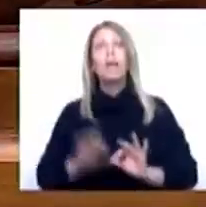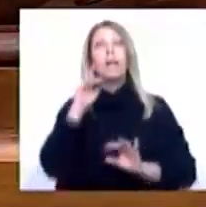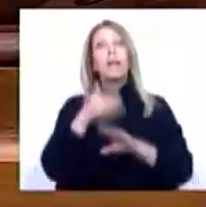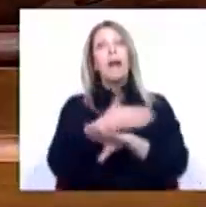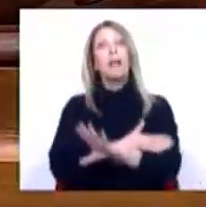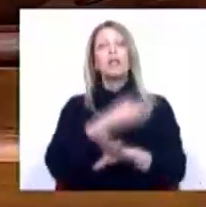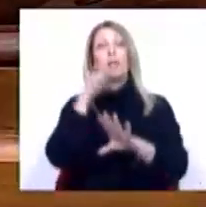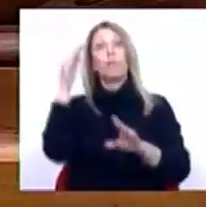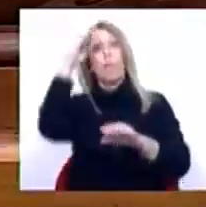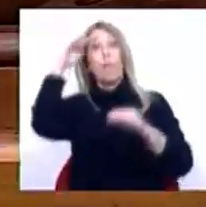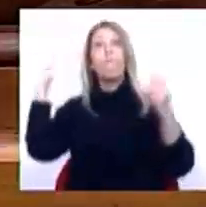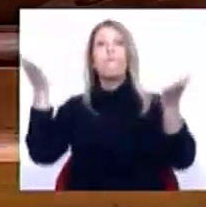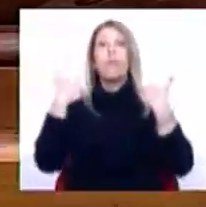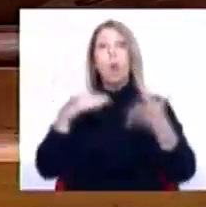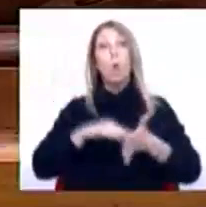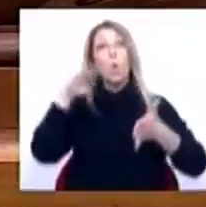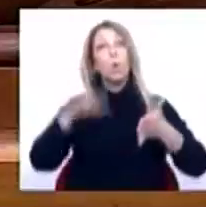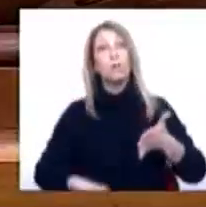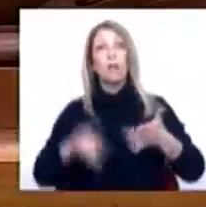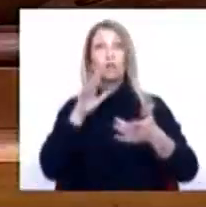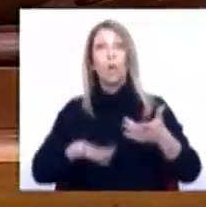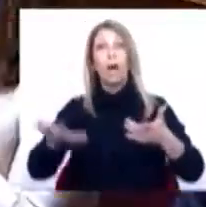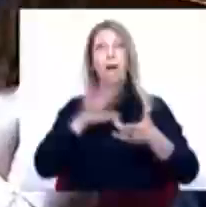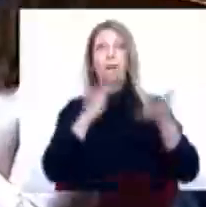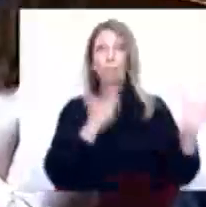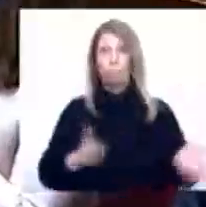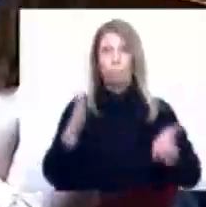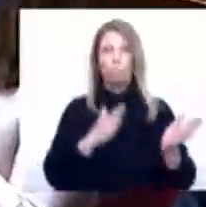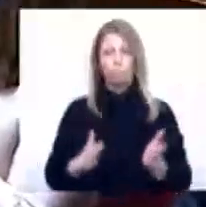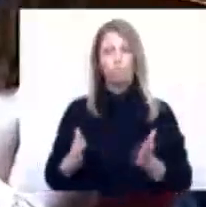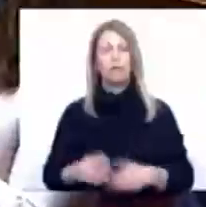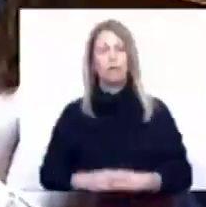com o tecido produtivo. Eu estou muito esperançado.